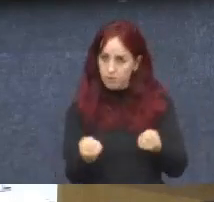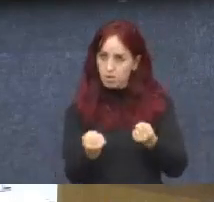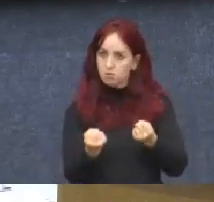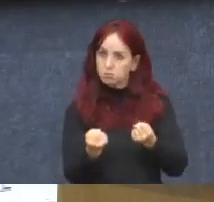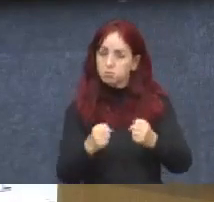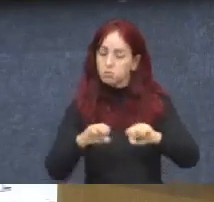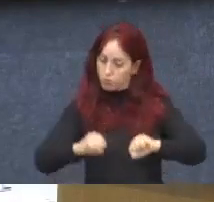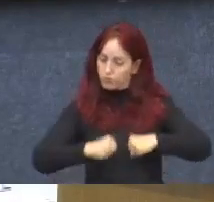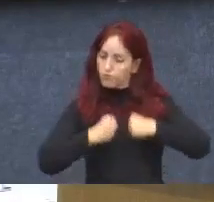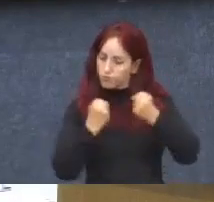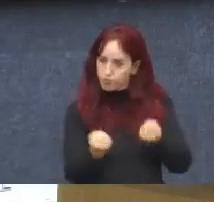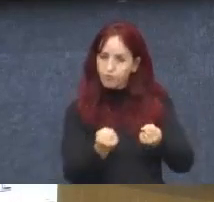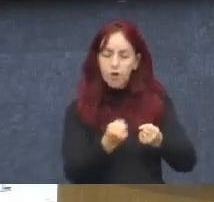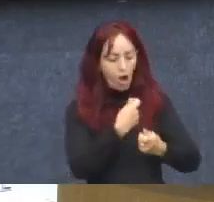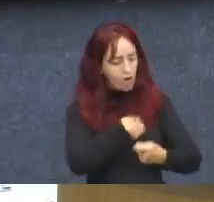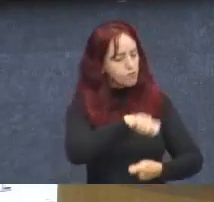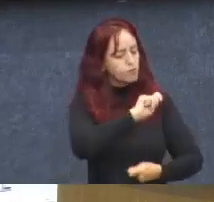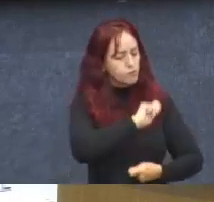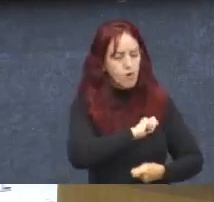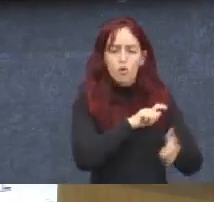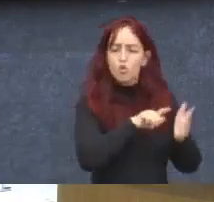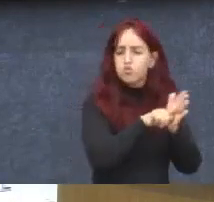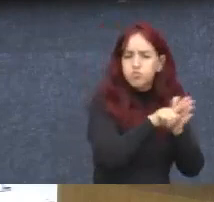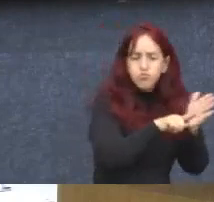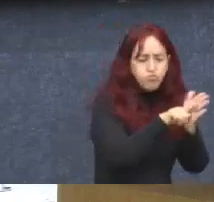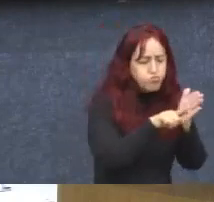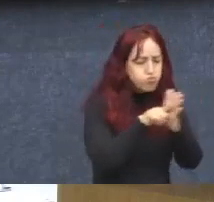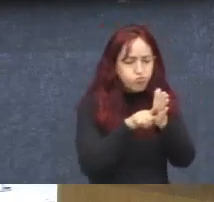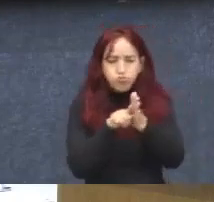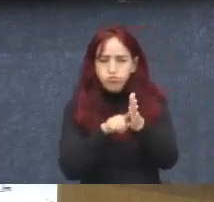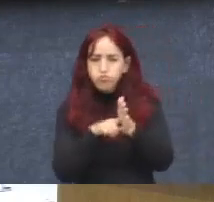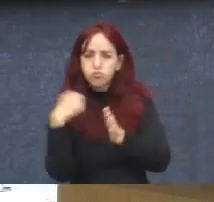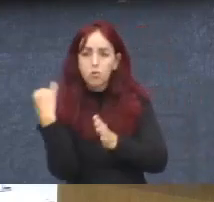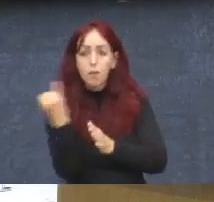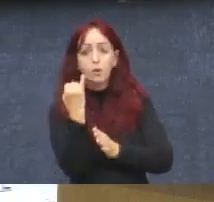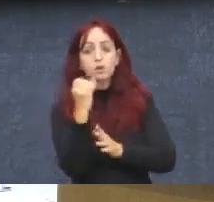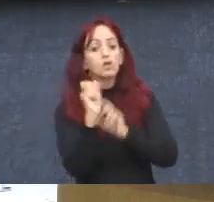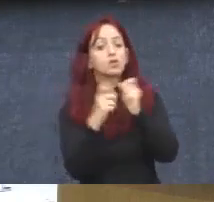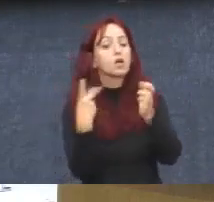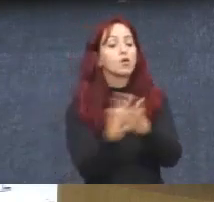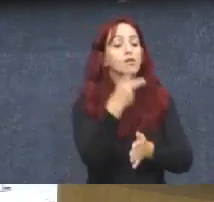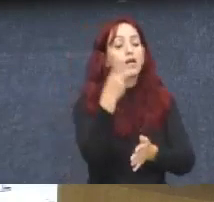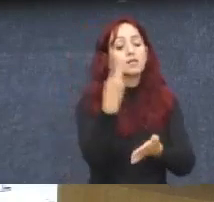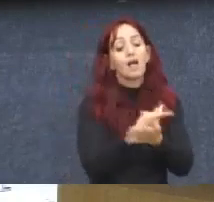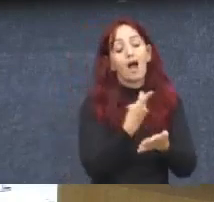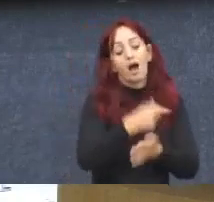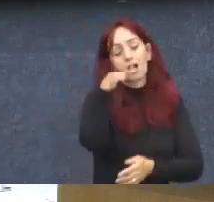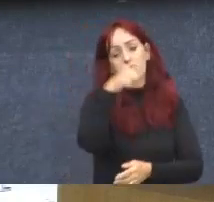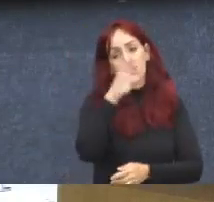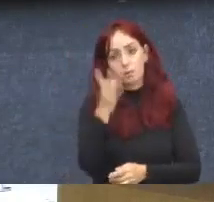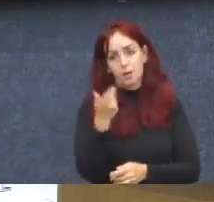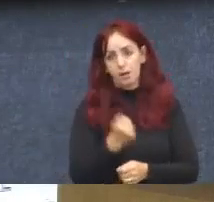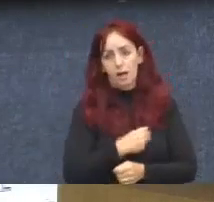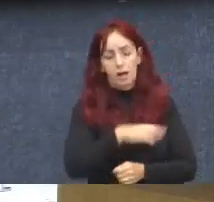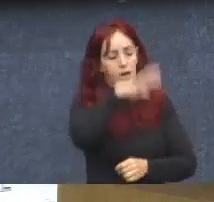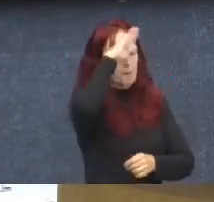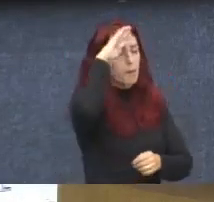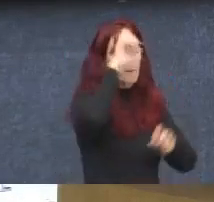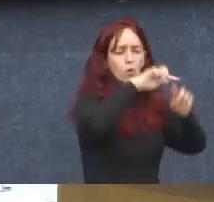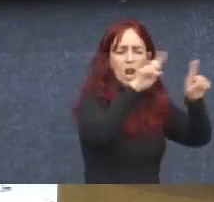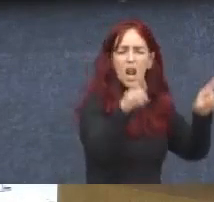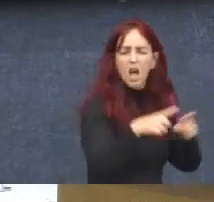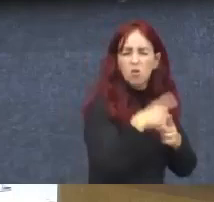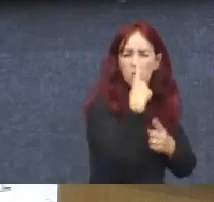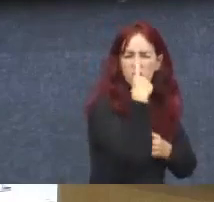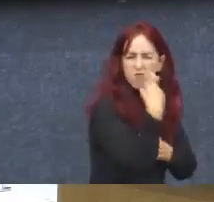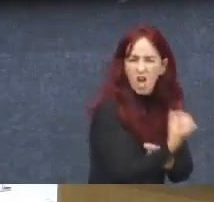investigar, fundamentalmente, o que faz-se de errado nessa cidade. A lagoa fede e do